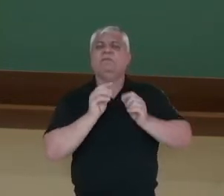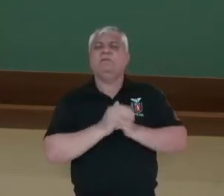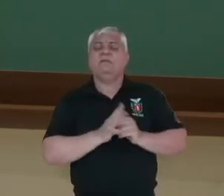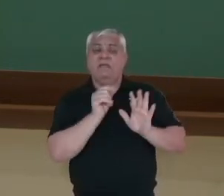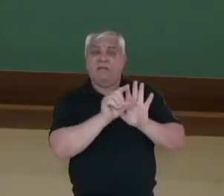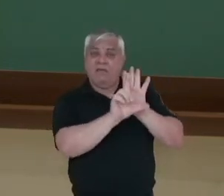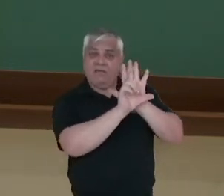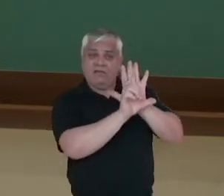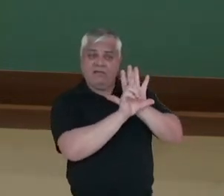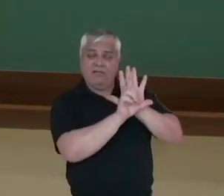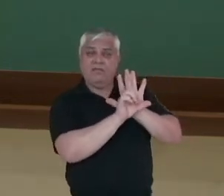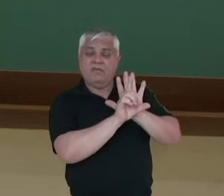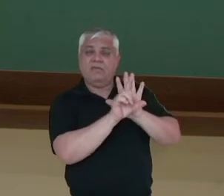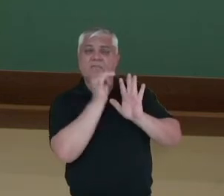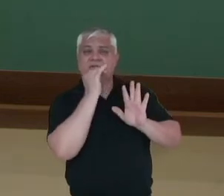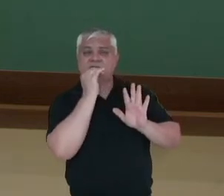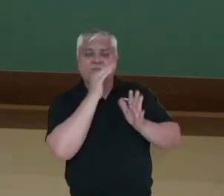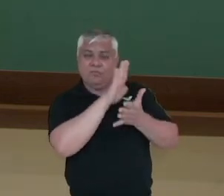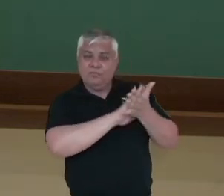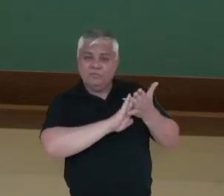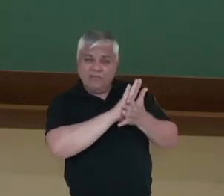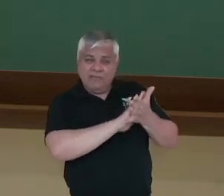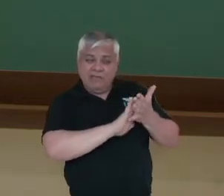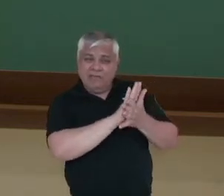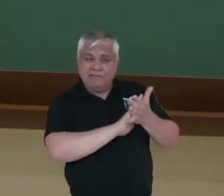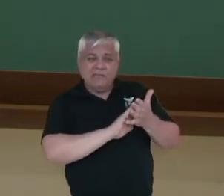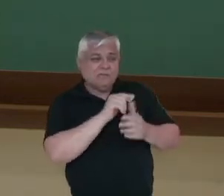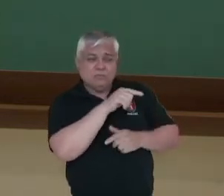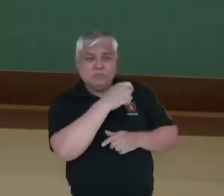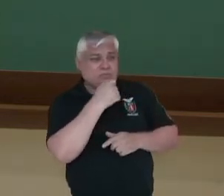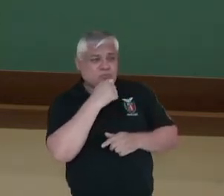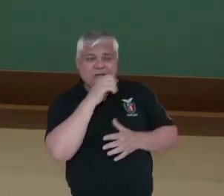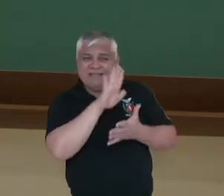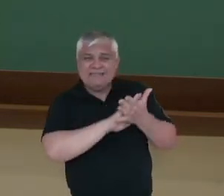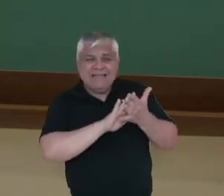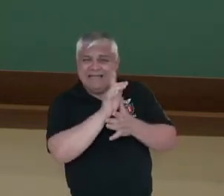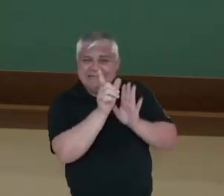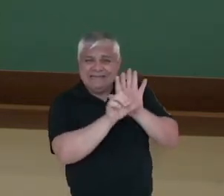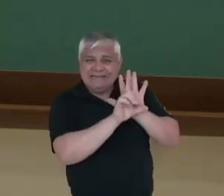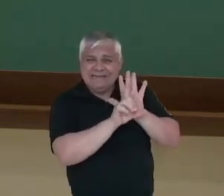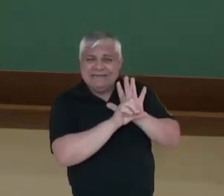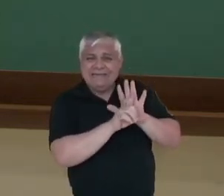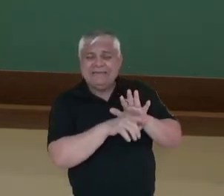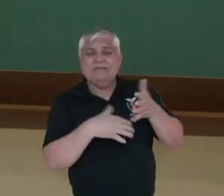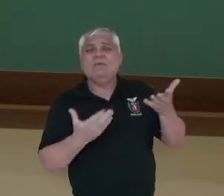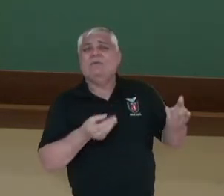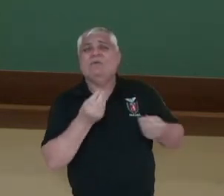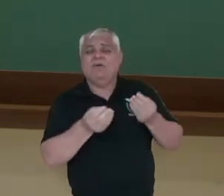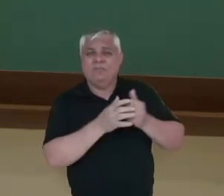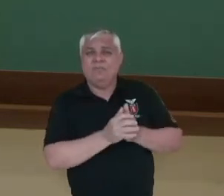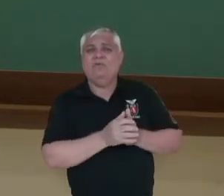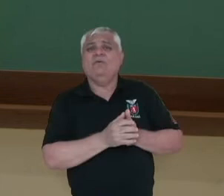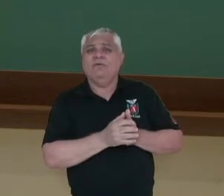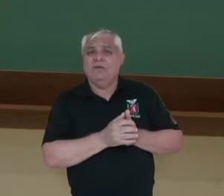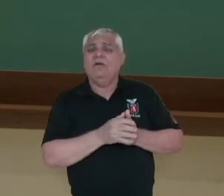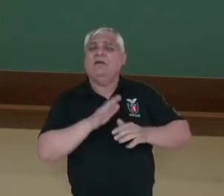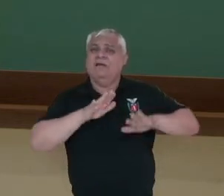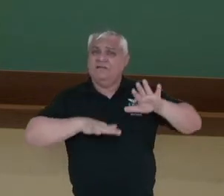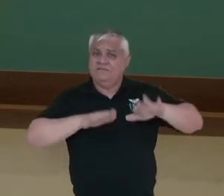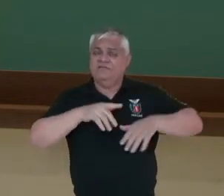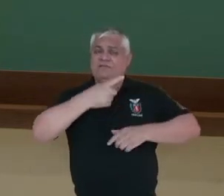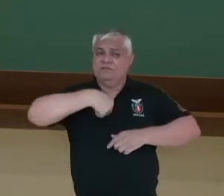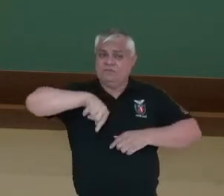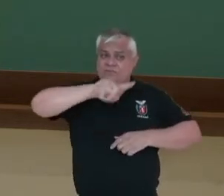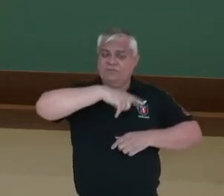essas leis no sentido positivo, né, sem essas leis positivas, muito provavelmente